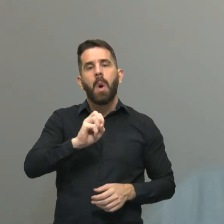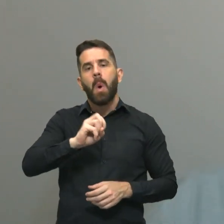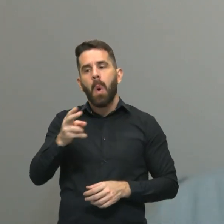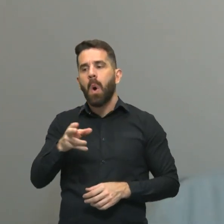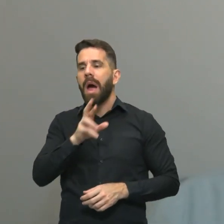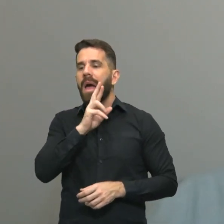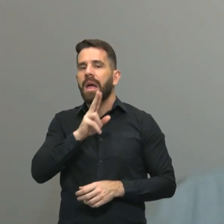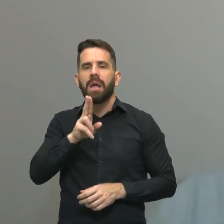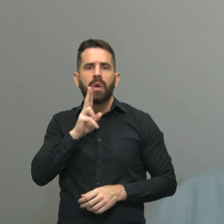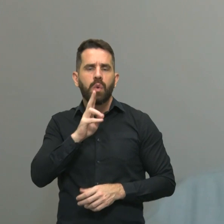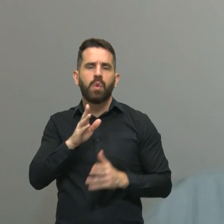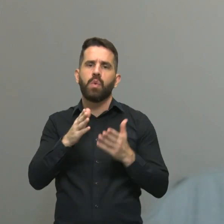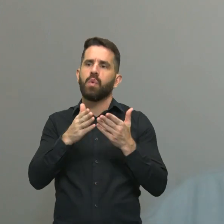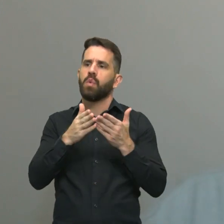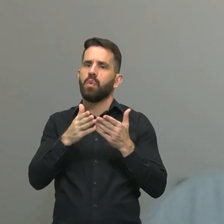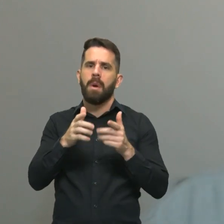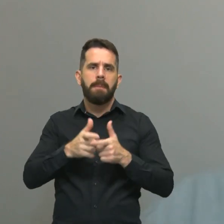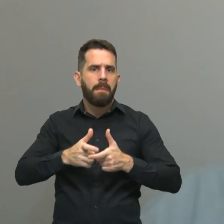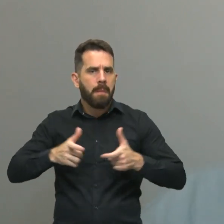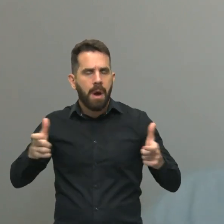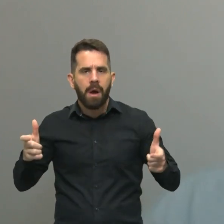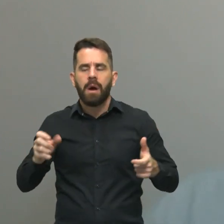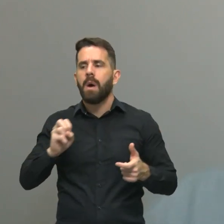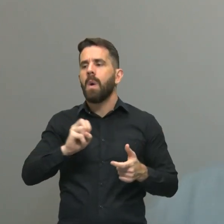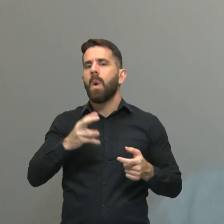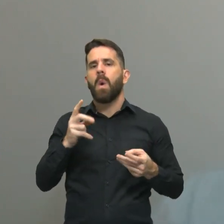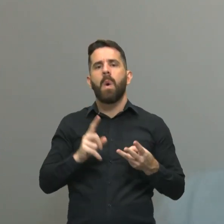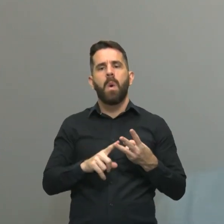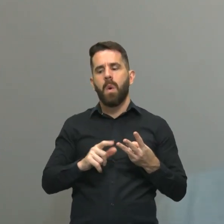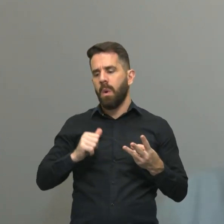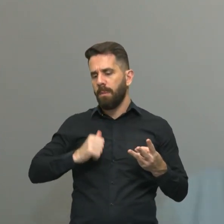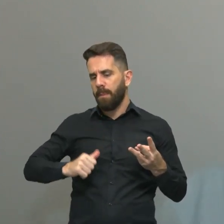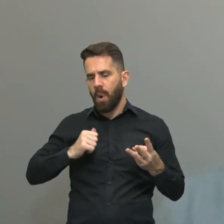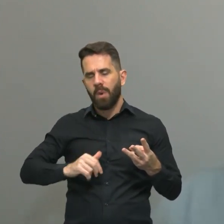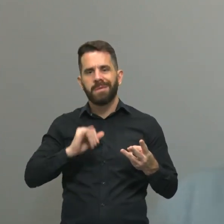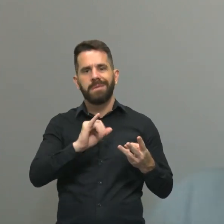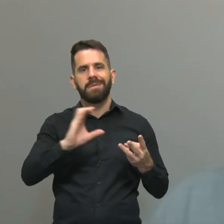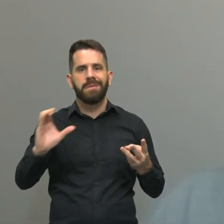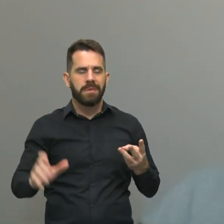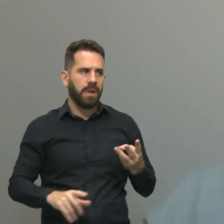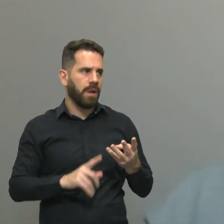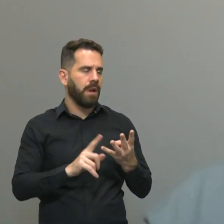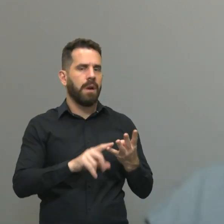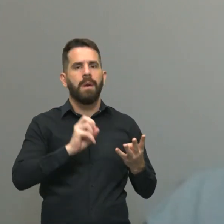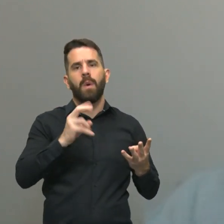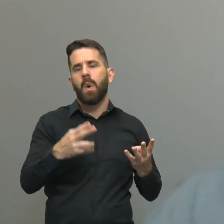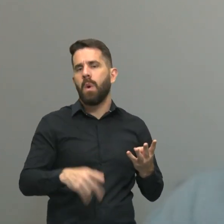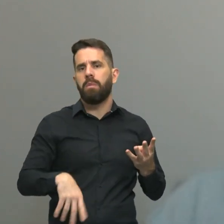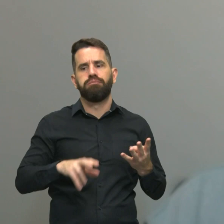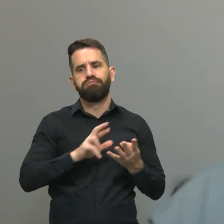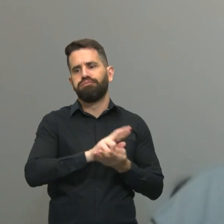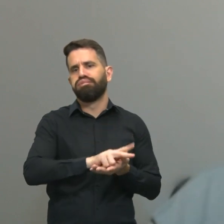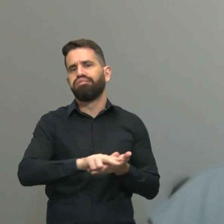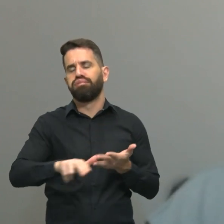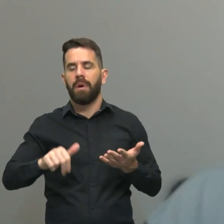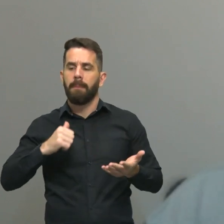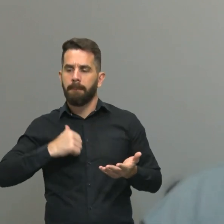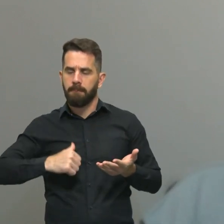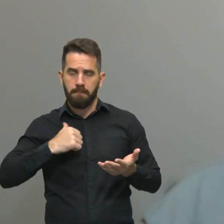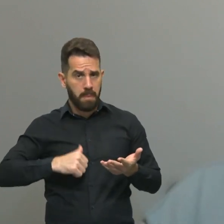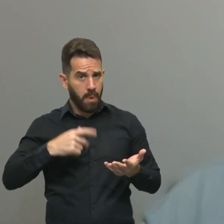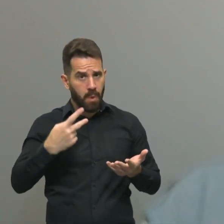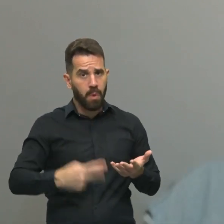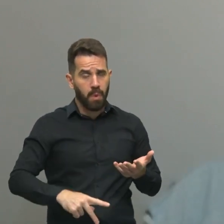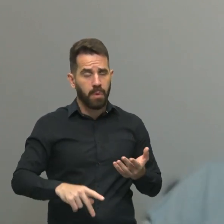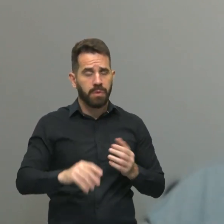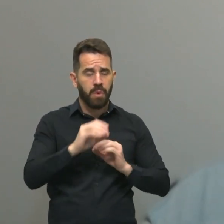seja ampliando o número de bolsas para poder de iniciação científica, enfim, de várias bolsas que a universidade dispõe